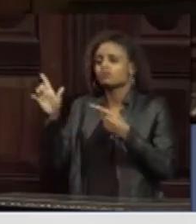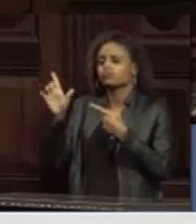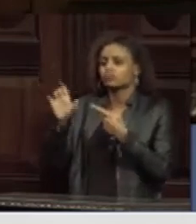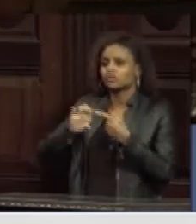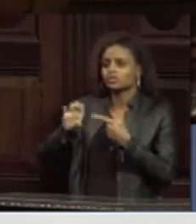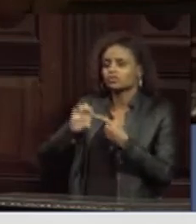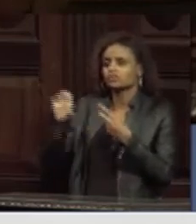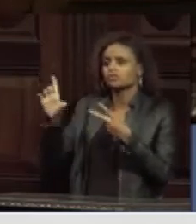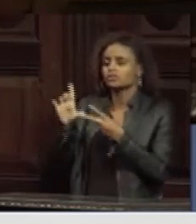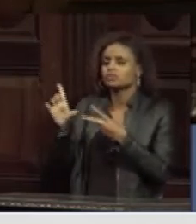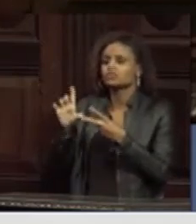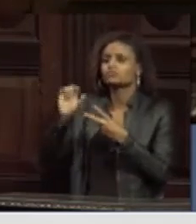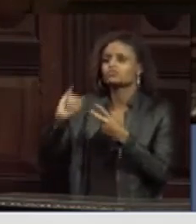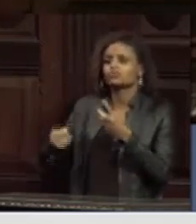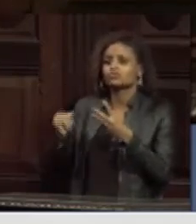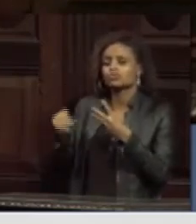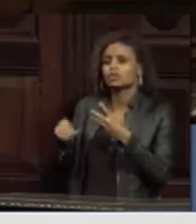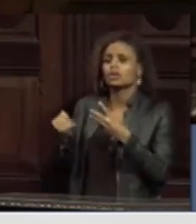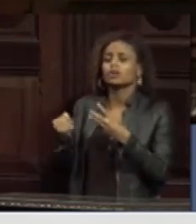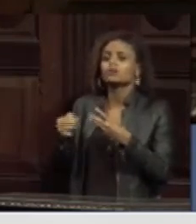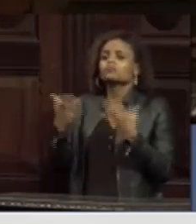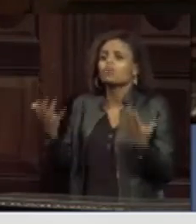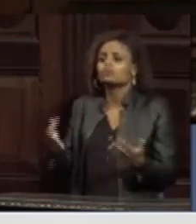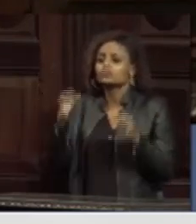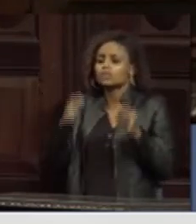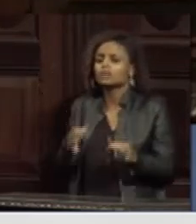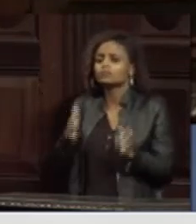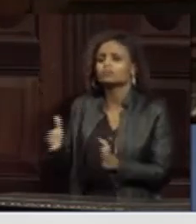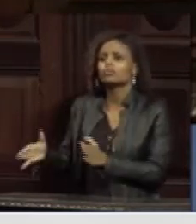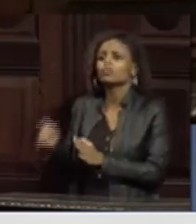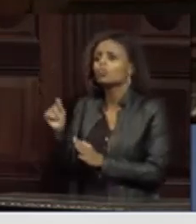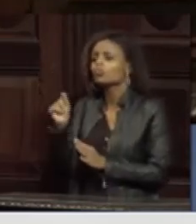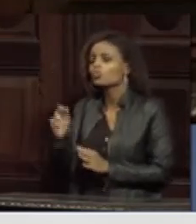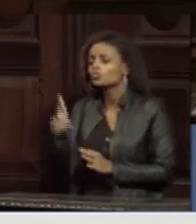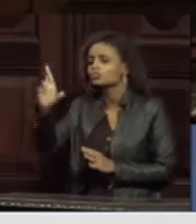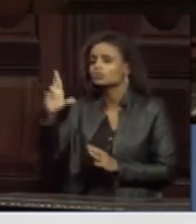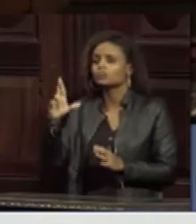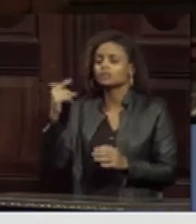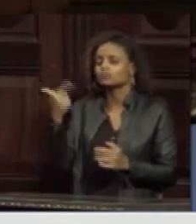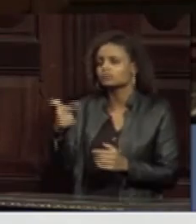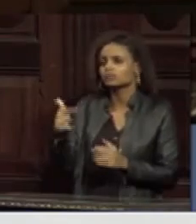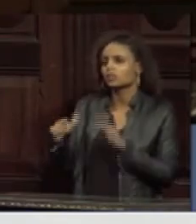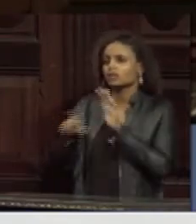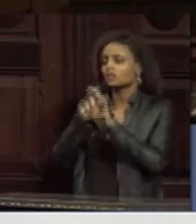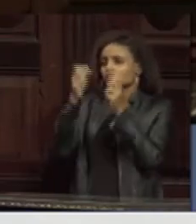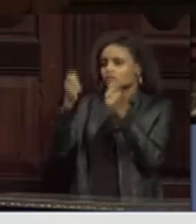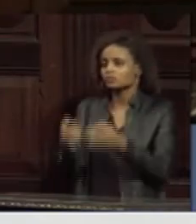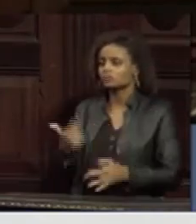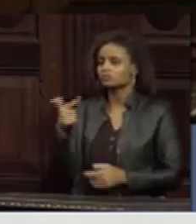para ouvir melhor e dar seguimento aos anseios da sociedade. Então, eu